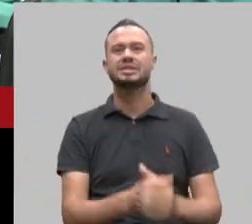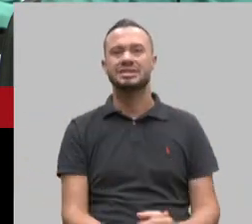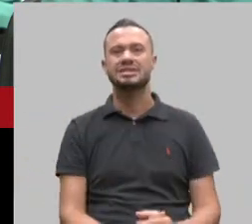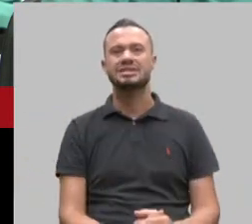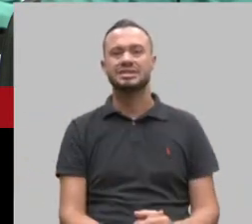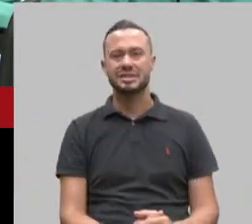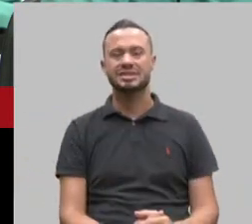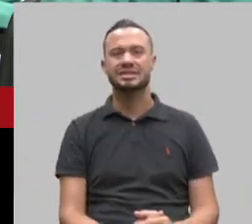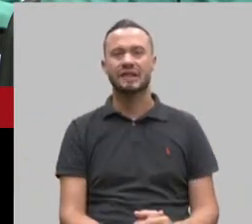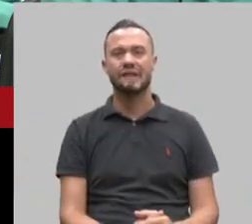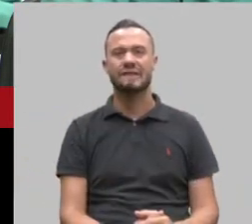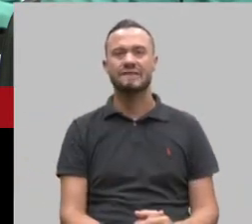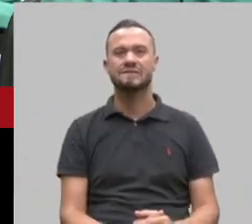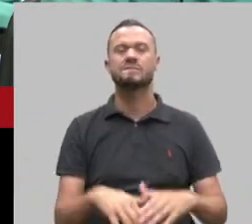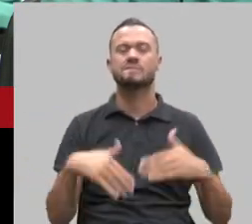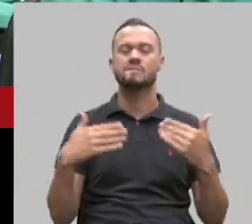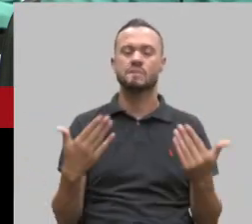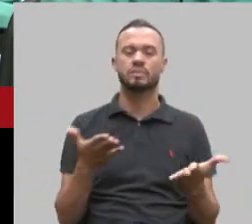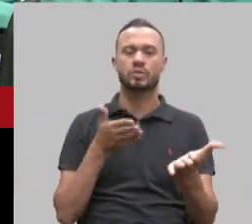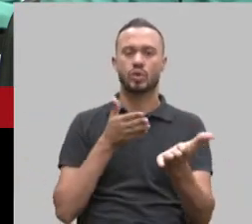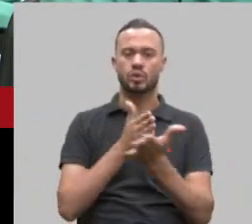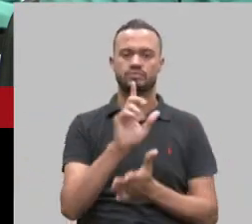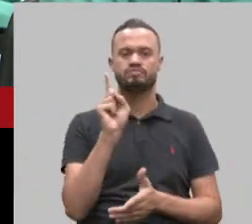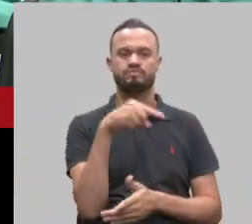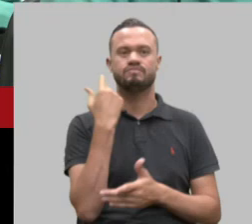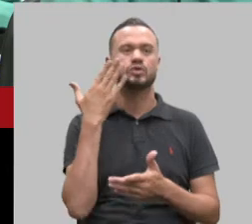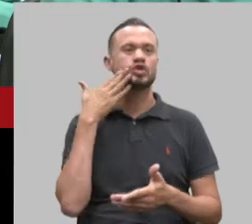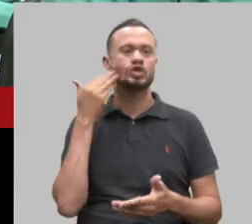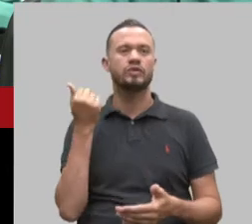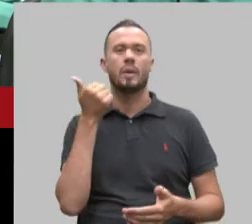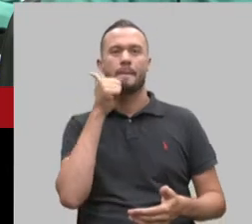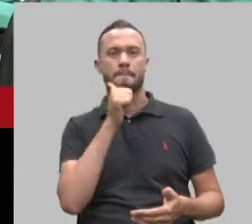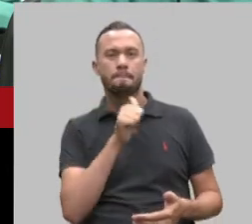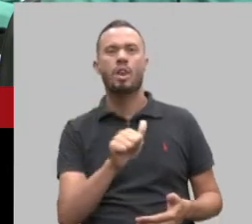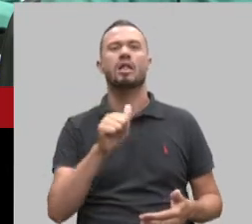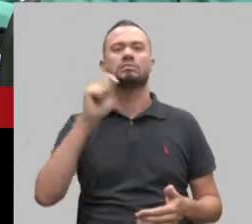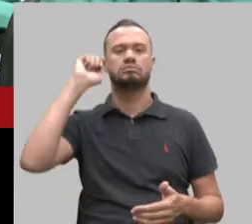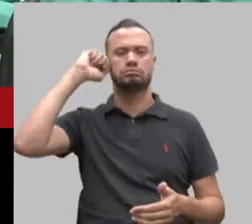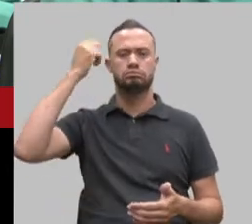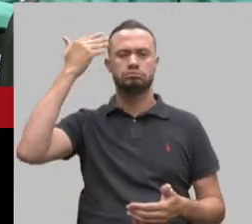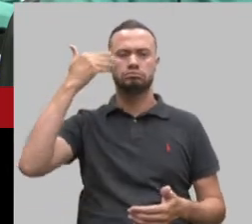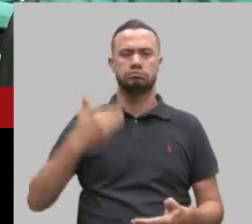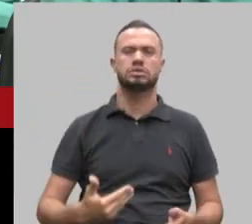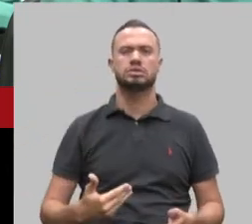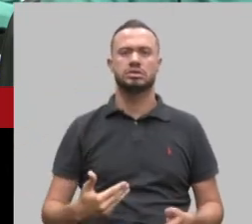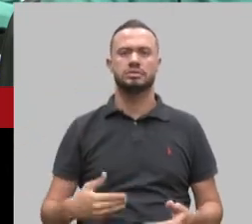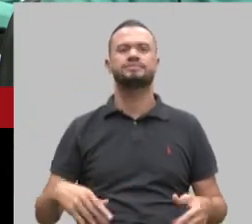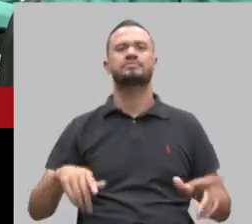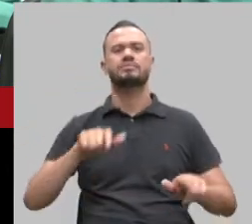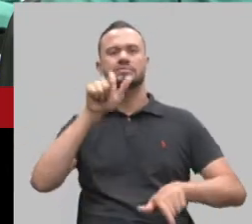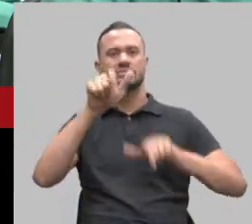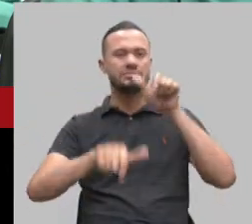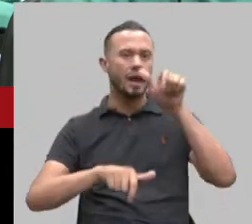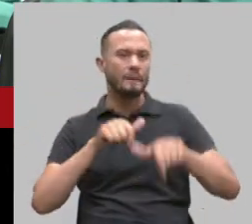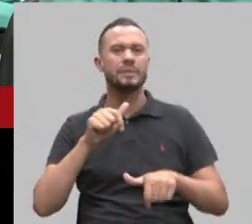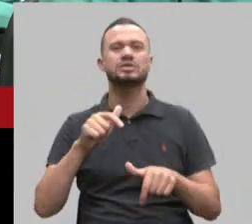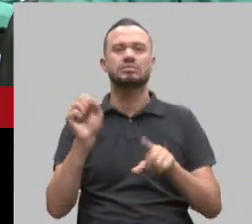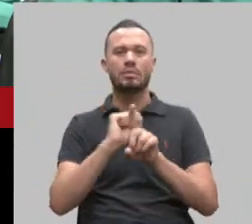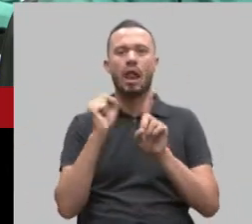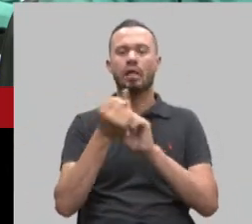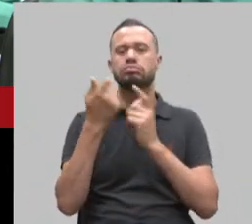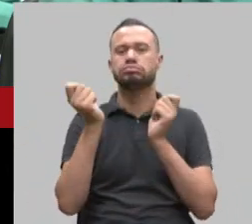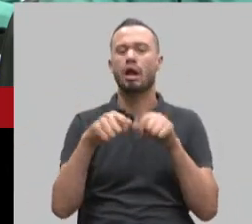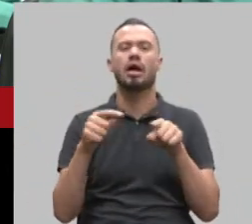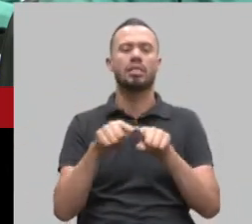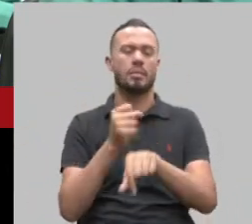assim devido isso e a nós jovens mulheres negras com pessoas com vulnerabilidade social e emocionais e minorias em